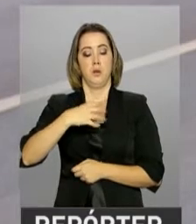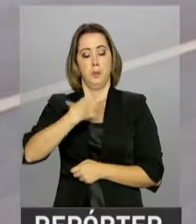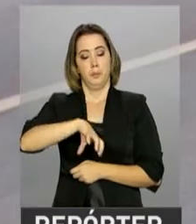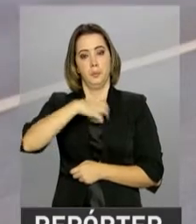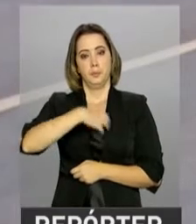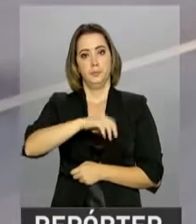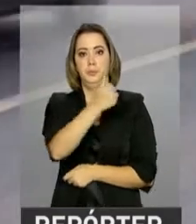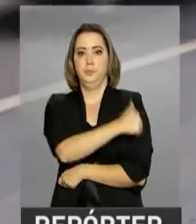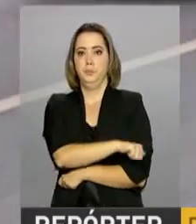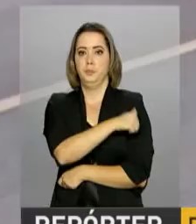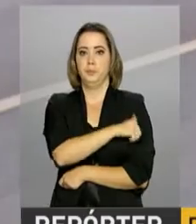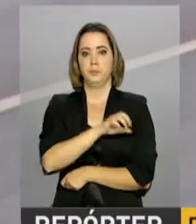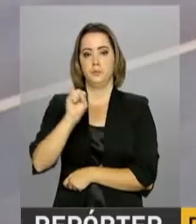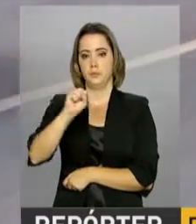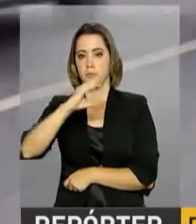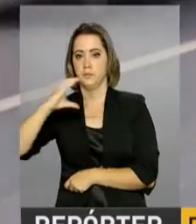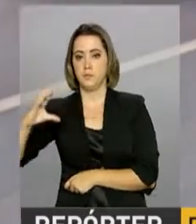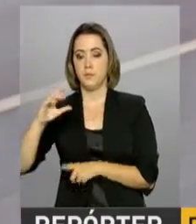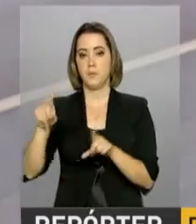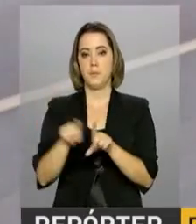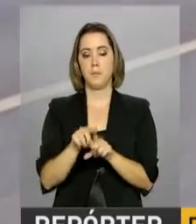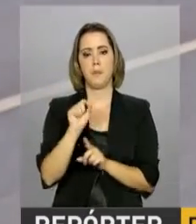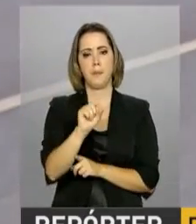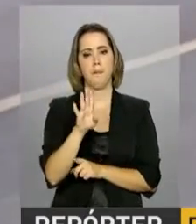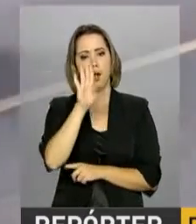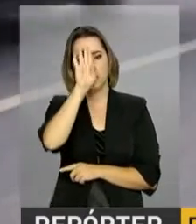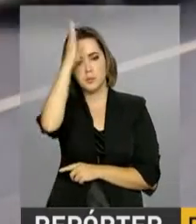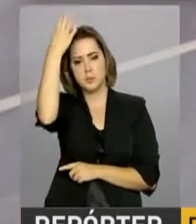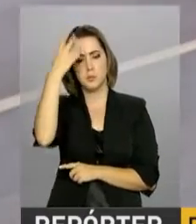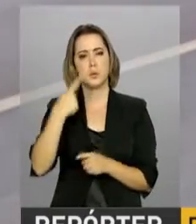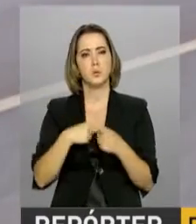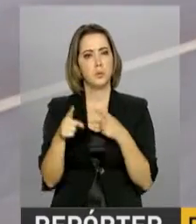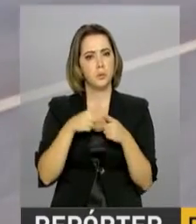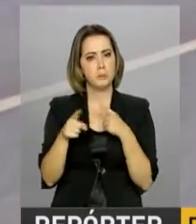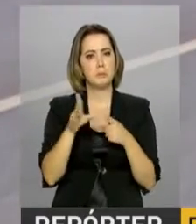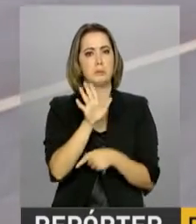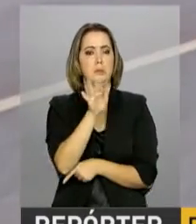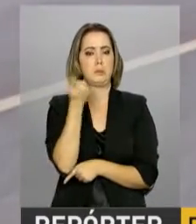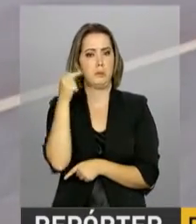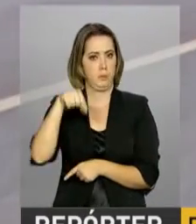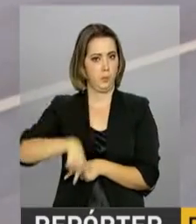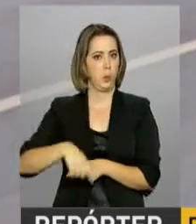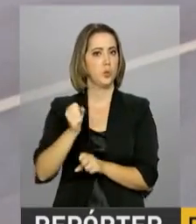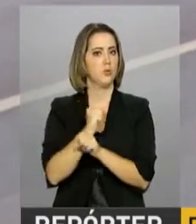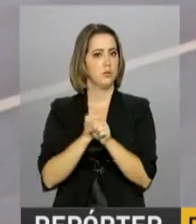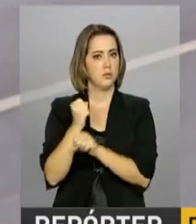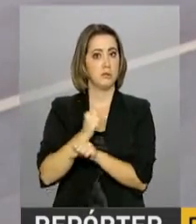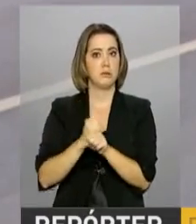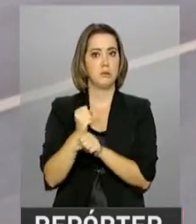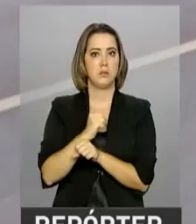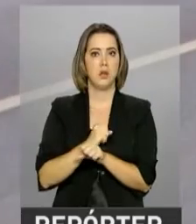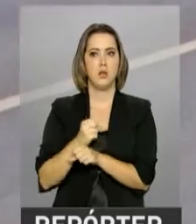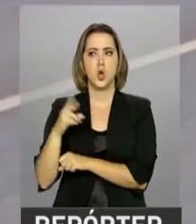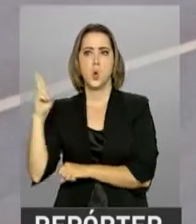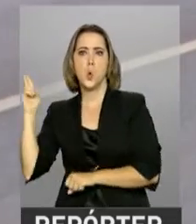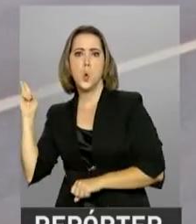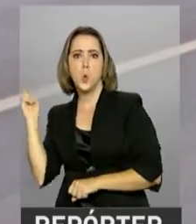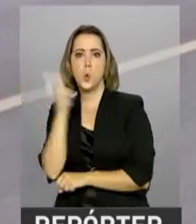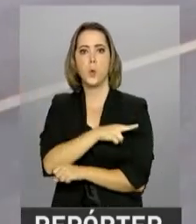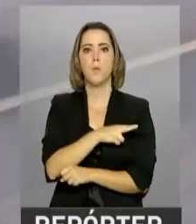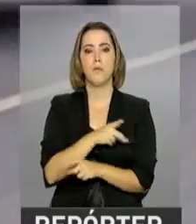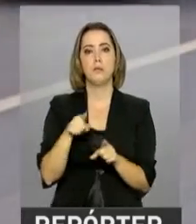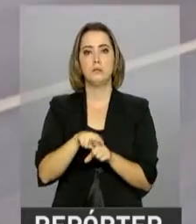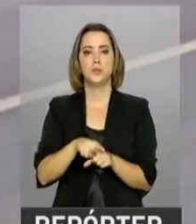polícia rodoviária federal afirmou que as principais causas dos acidentes com morte nesse carnaval foram o excesso de velocidade a falta